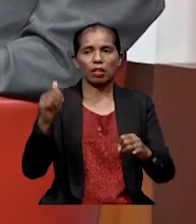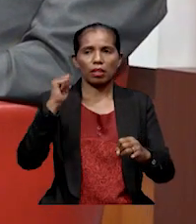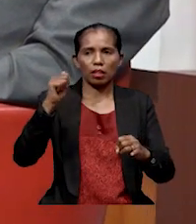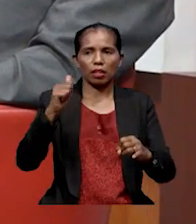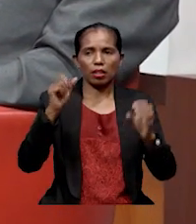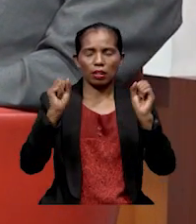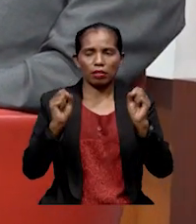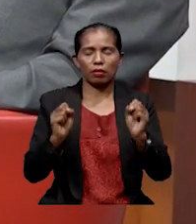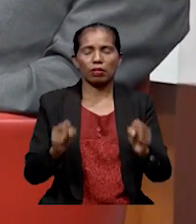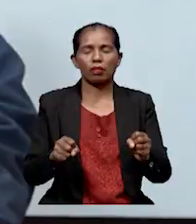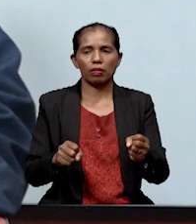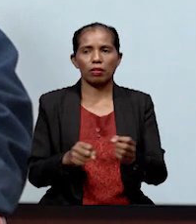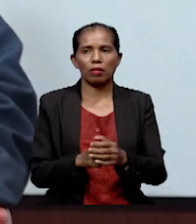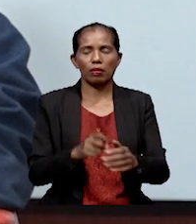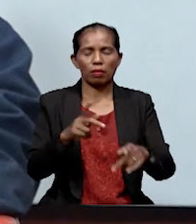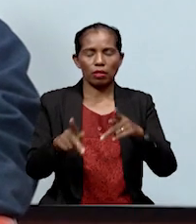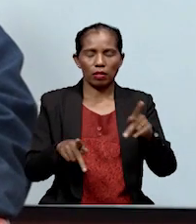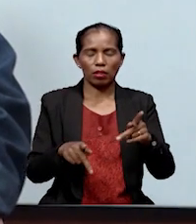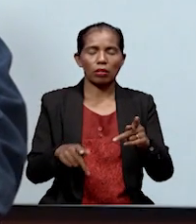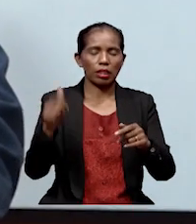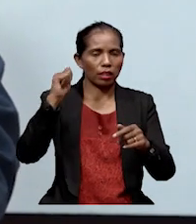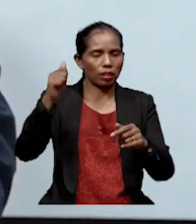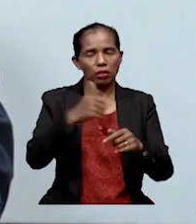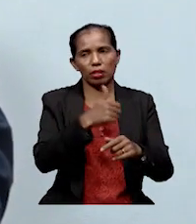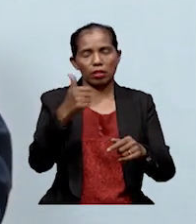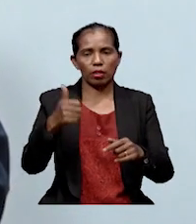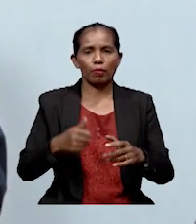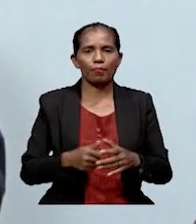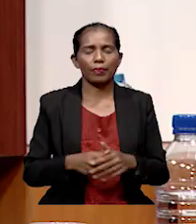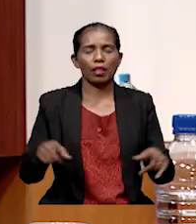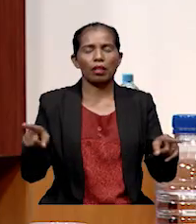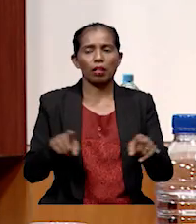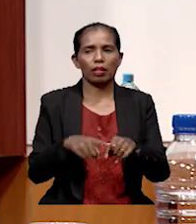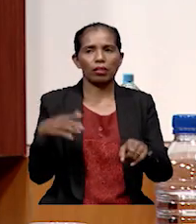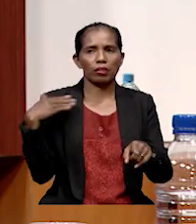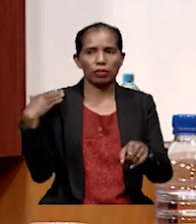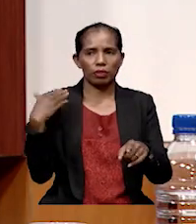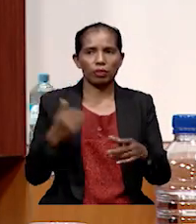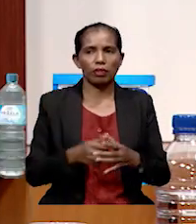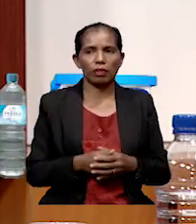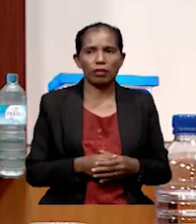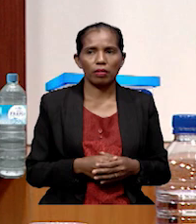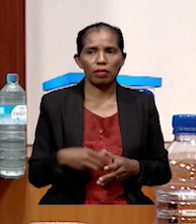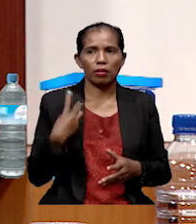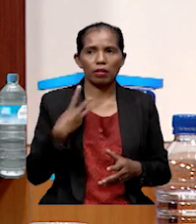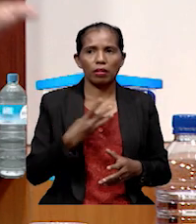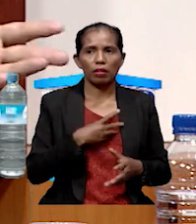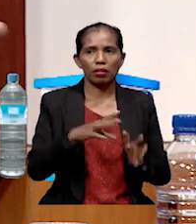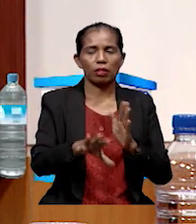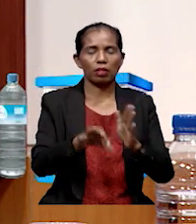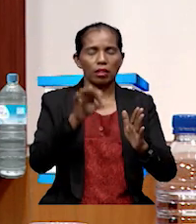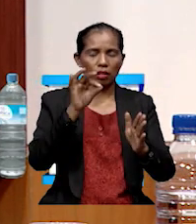de compete, ou candidatura sira selogmos. Nudar geração de Betuir Mai, e tá consegue um retan